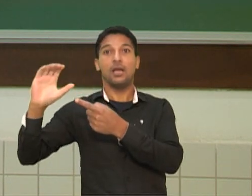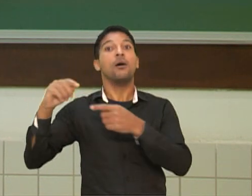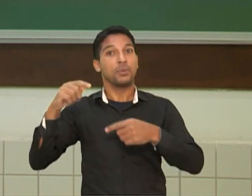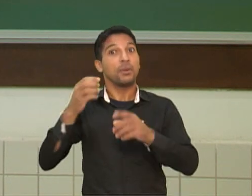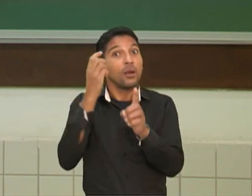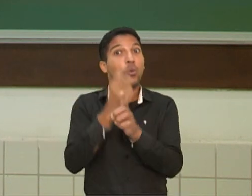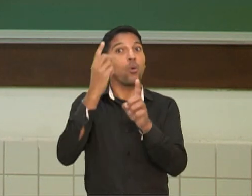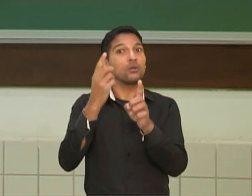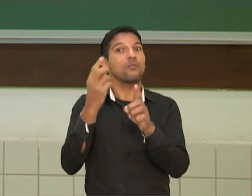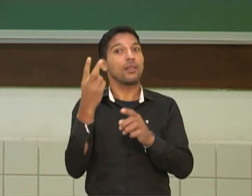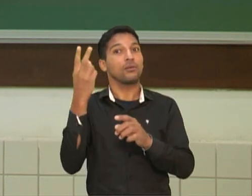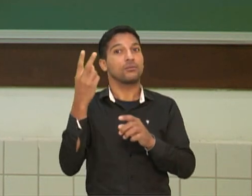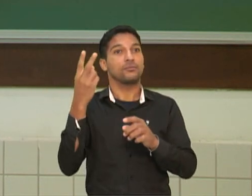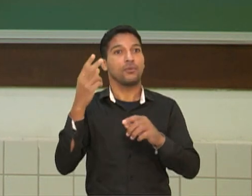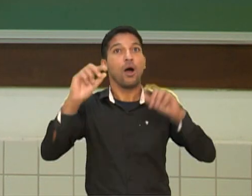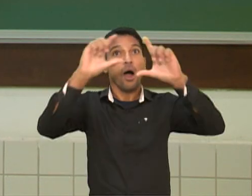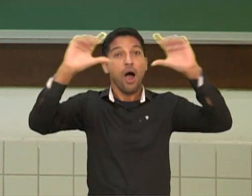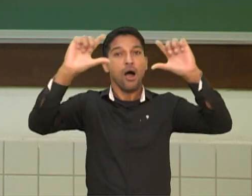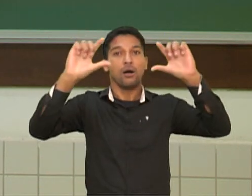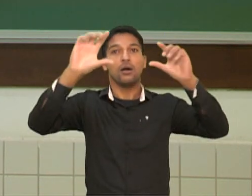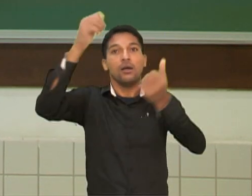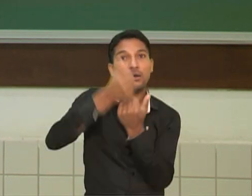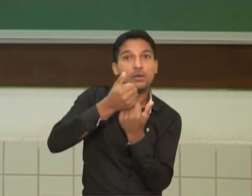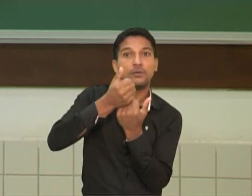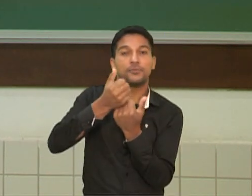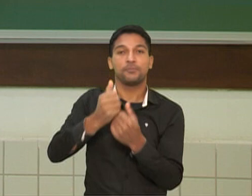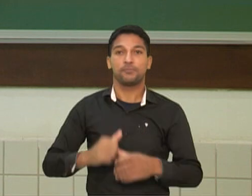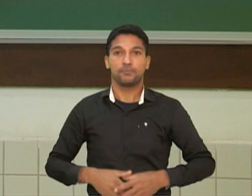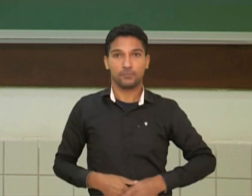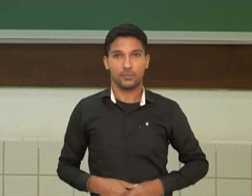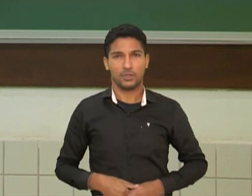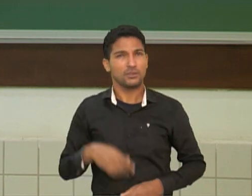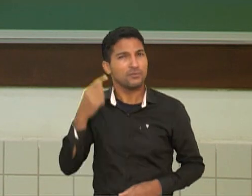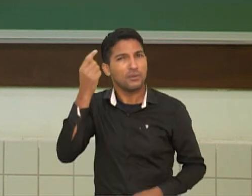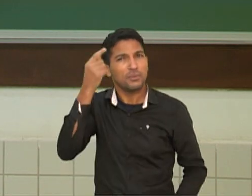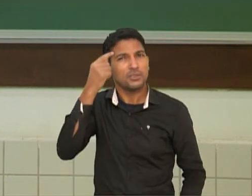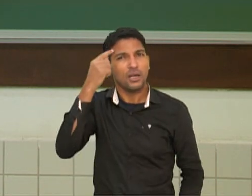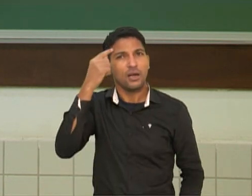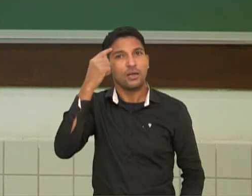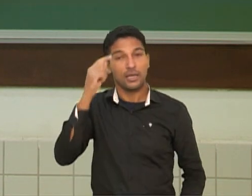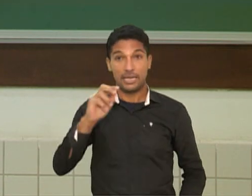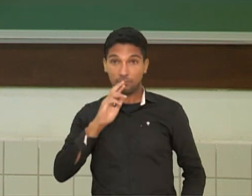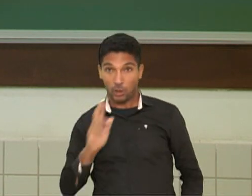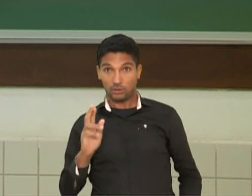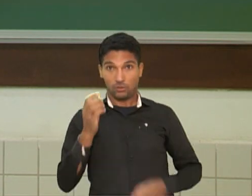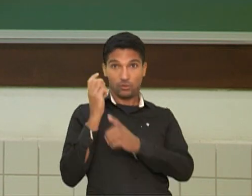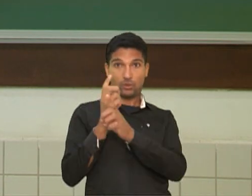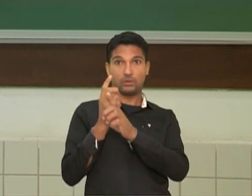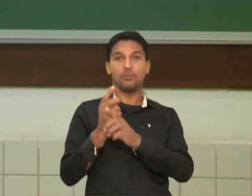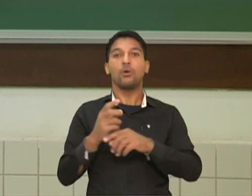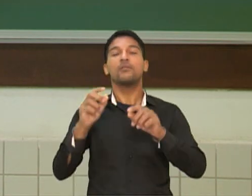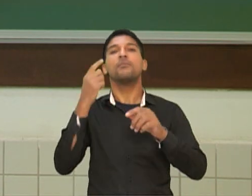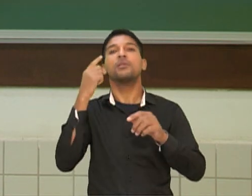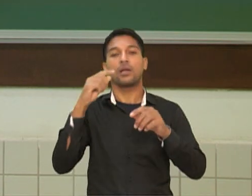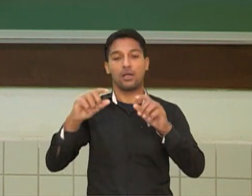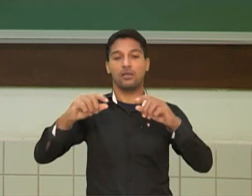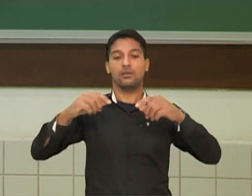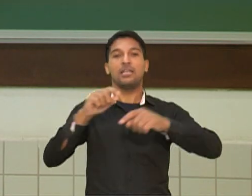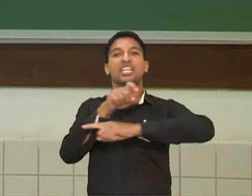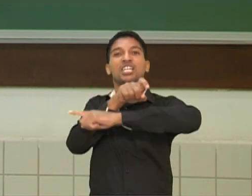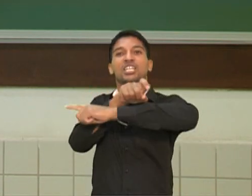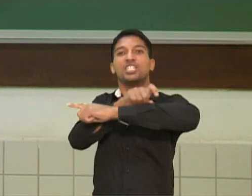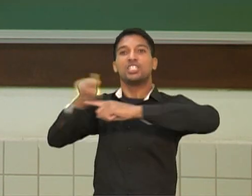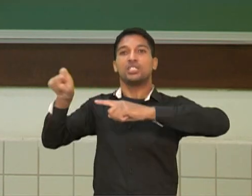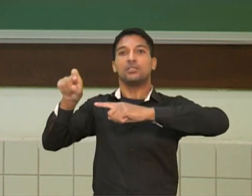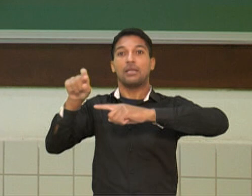do gráfico será uma parábola. Então você vai pensar, é para cima? É para baixo? Intercepta ou não o eixo x?